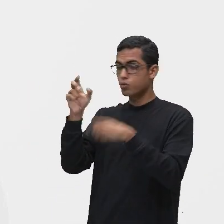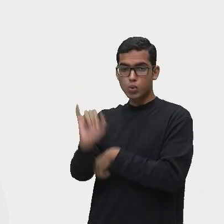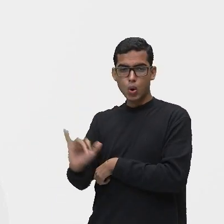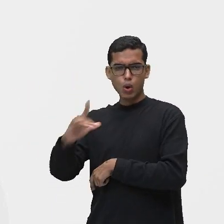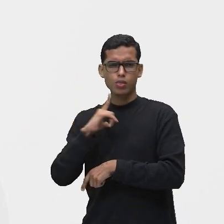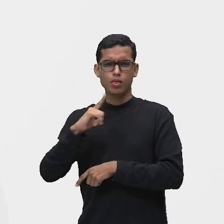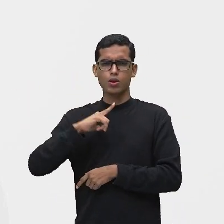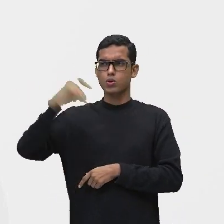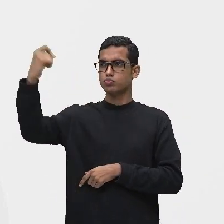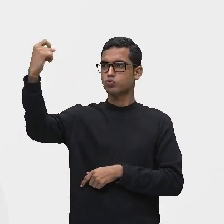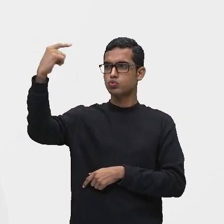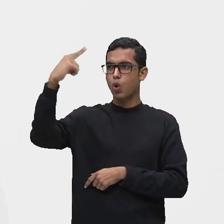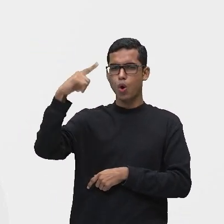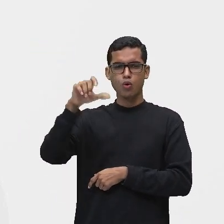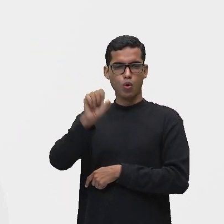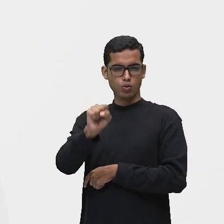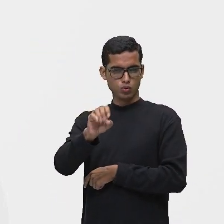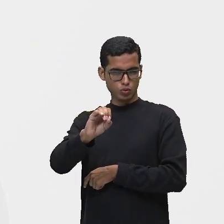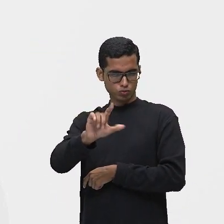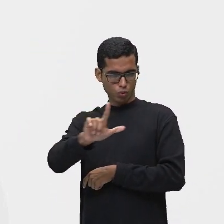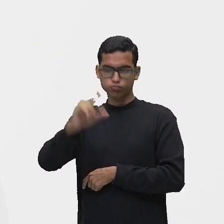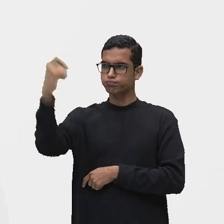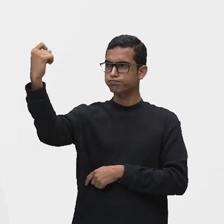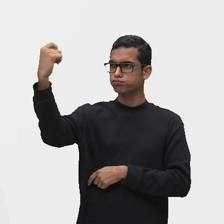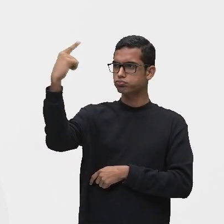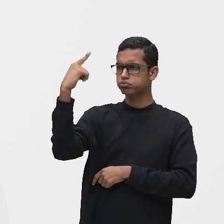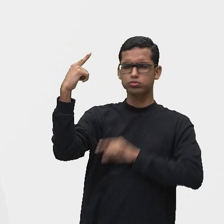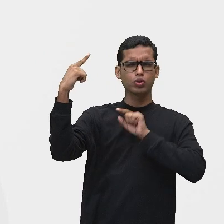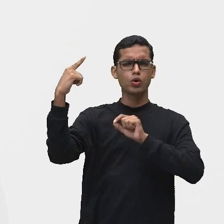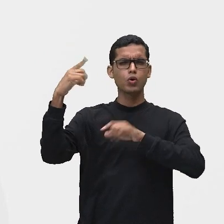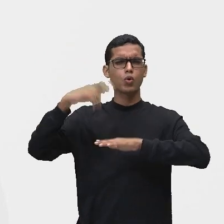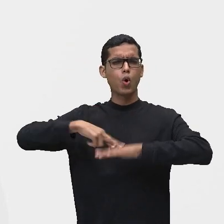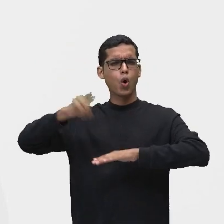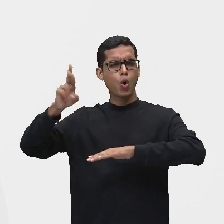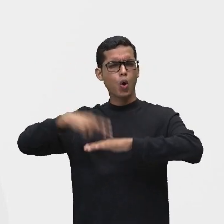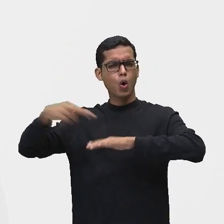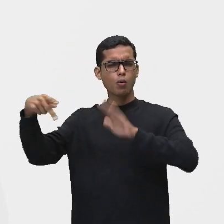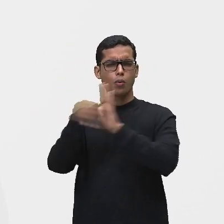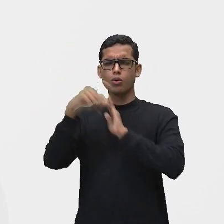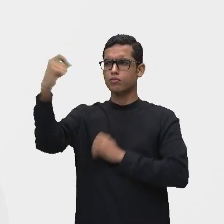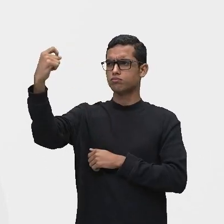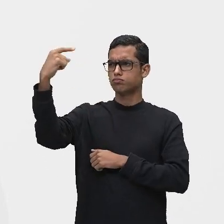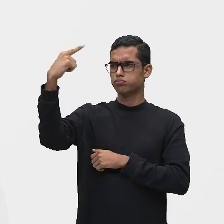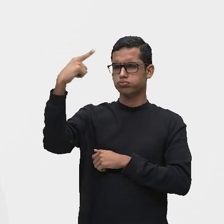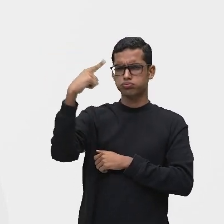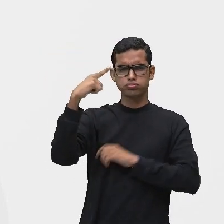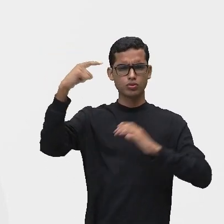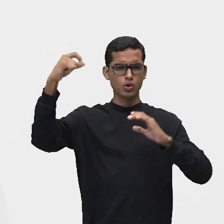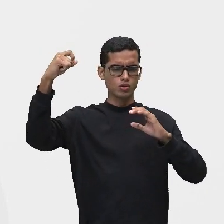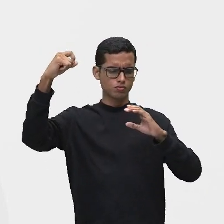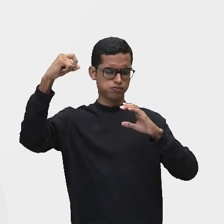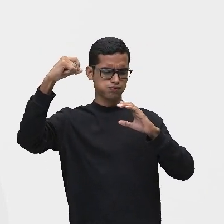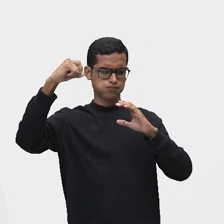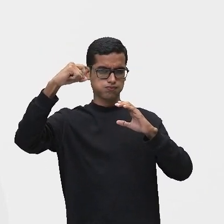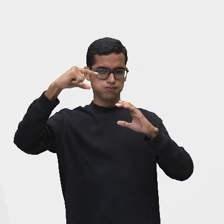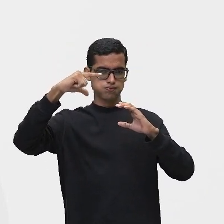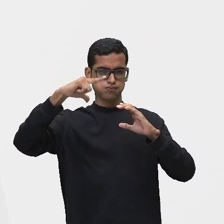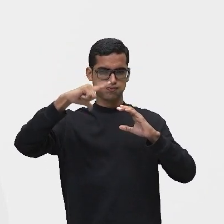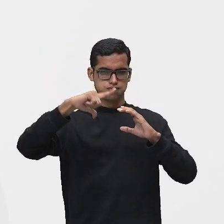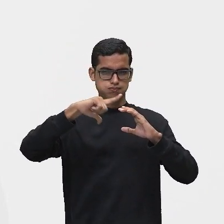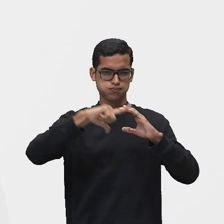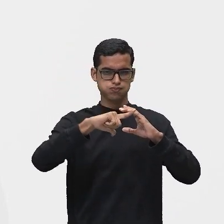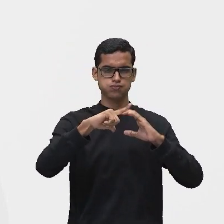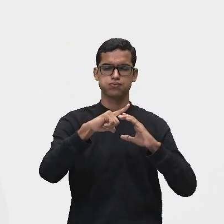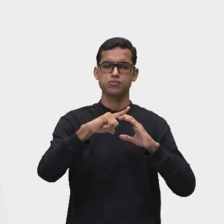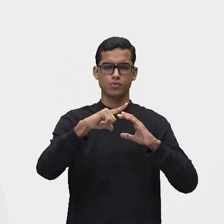Sol. O que acontece? Essa radiação solar, ela vai chegar à superfície